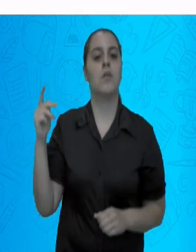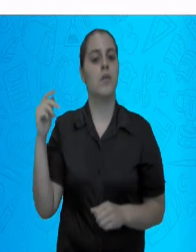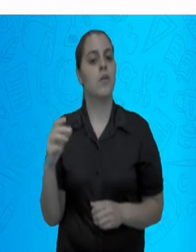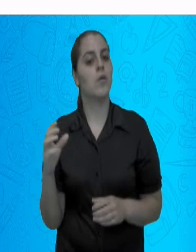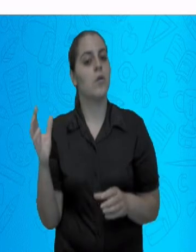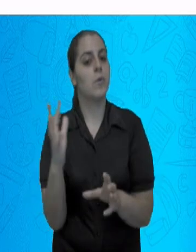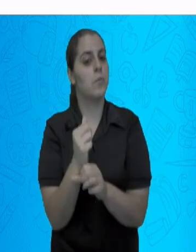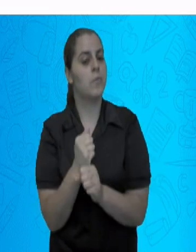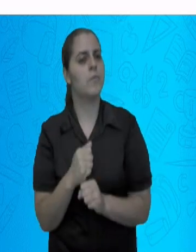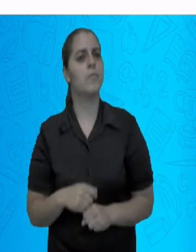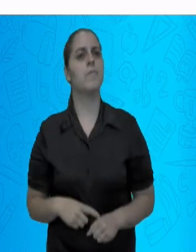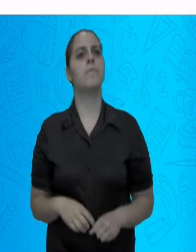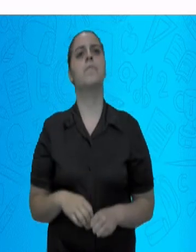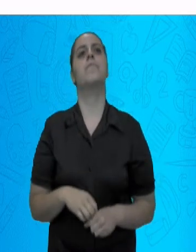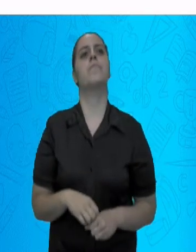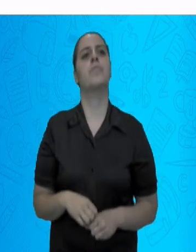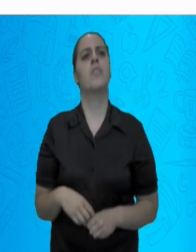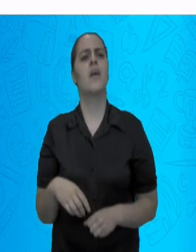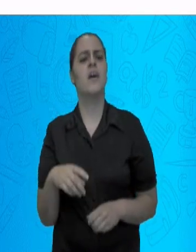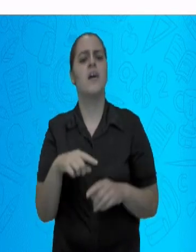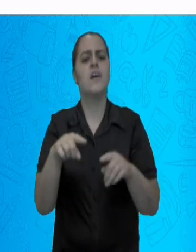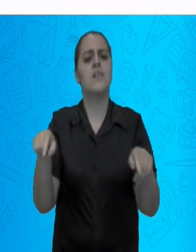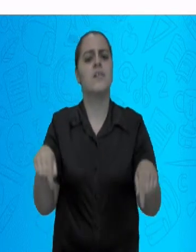A sala da Beth é a